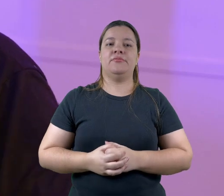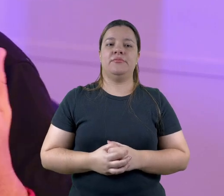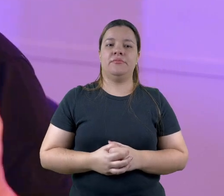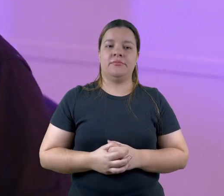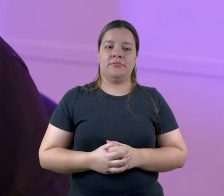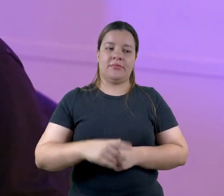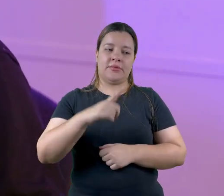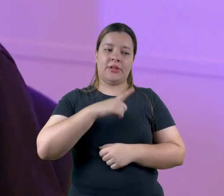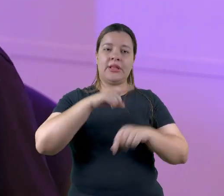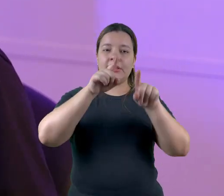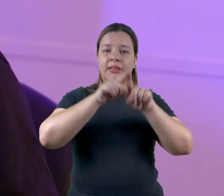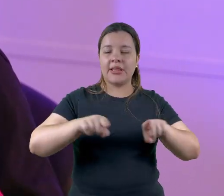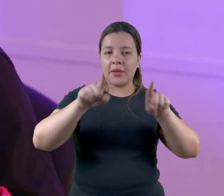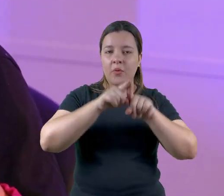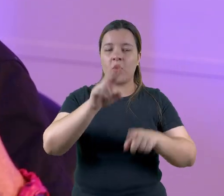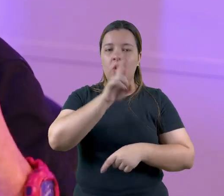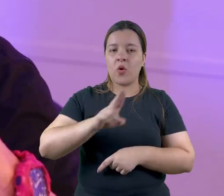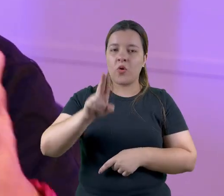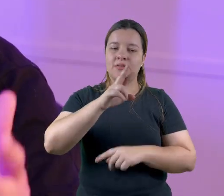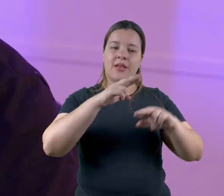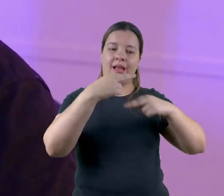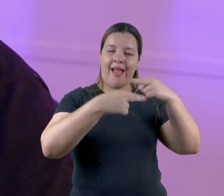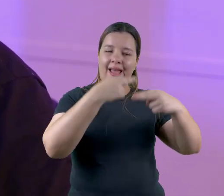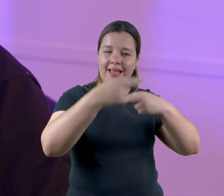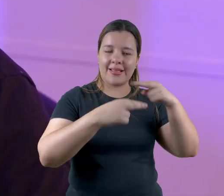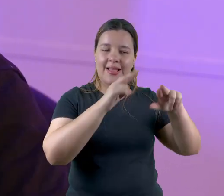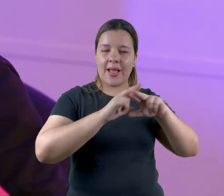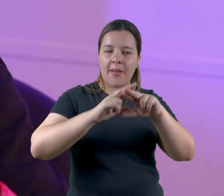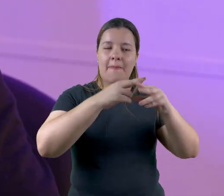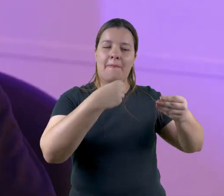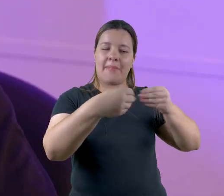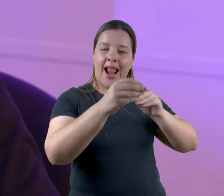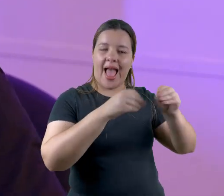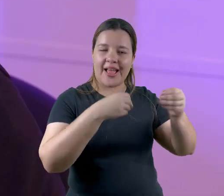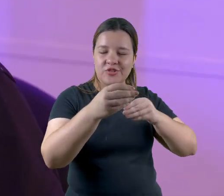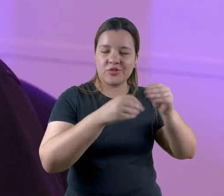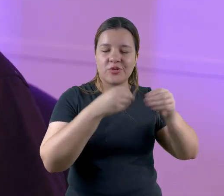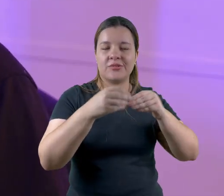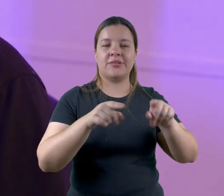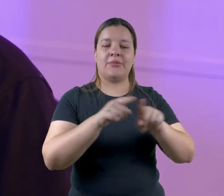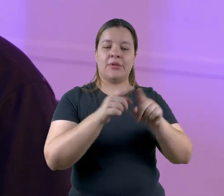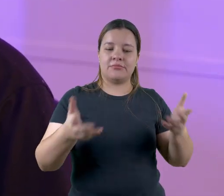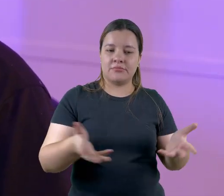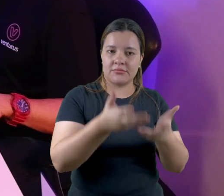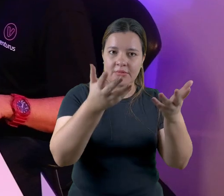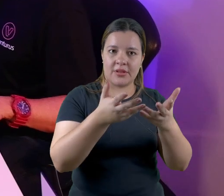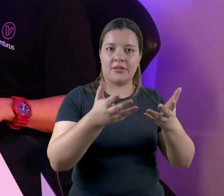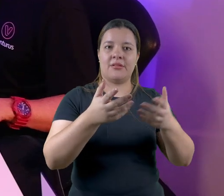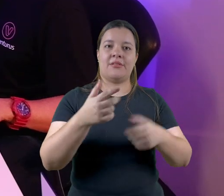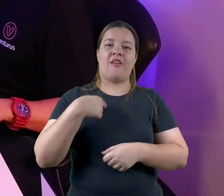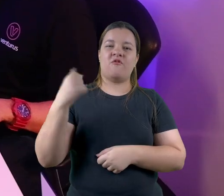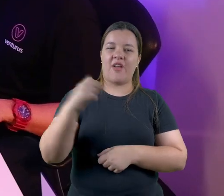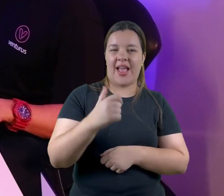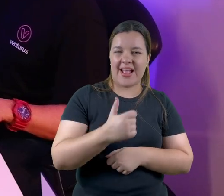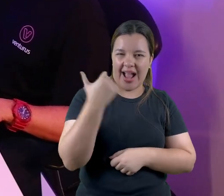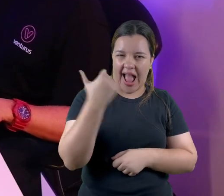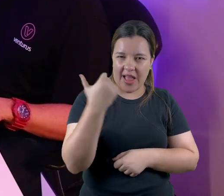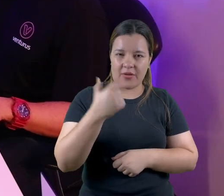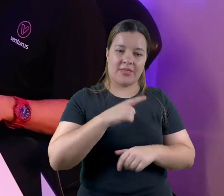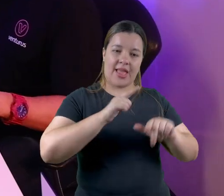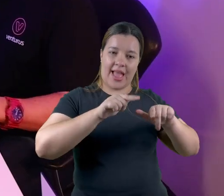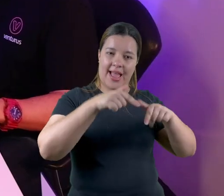então Eh desde do do do uso de recicláveis de plástico aqui tudo até estimular as pessoas a virem de